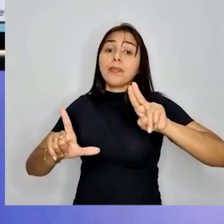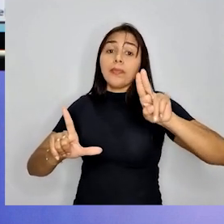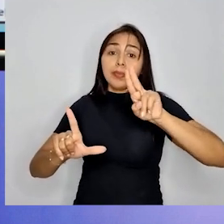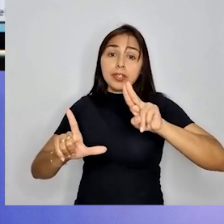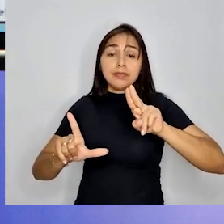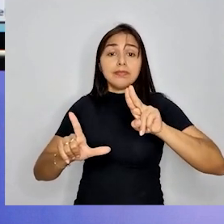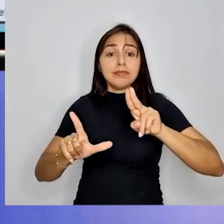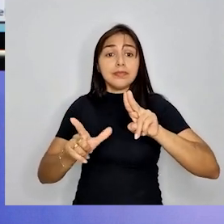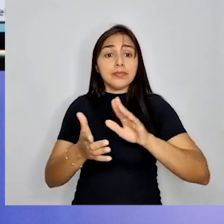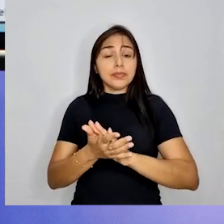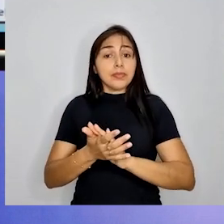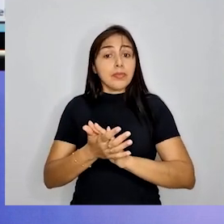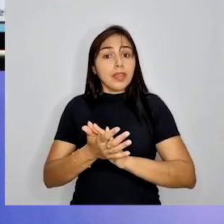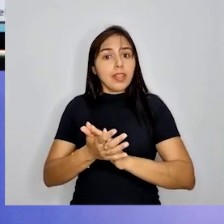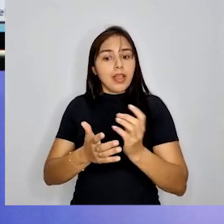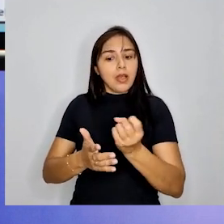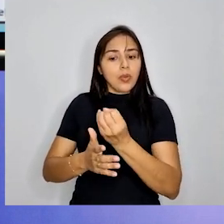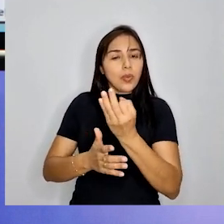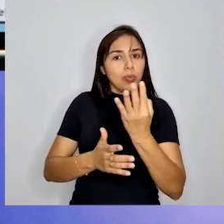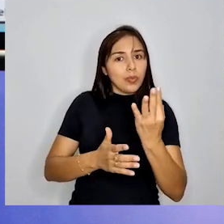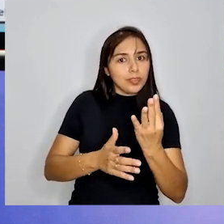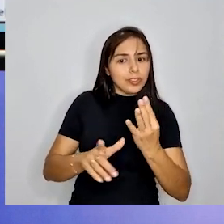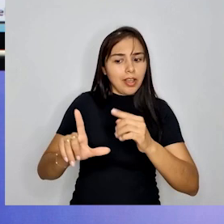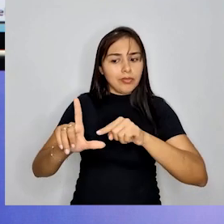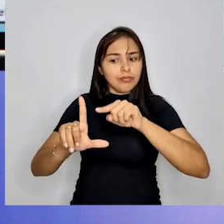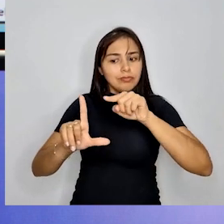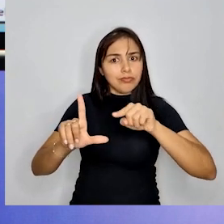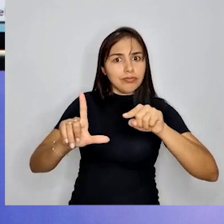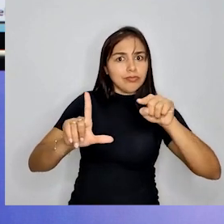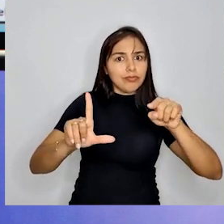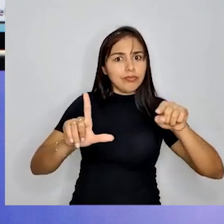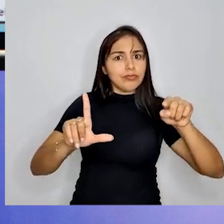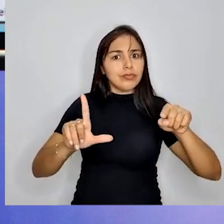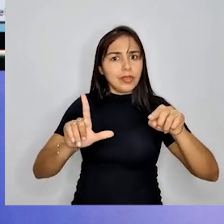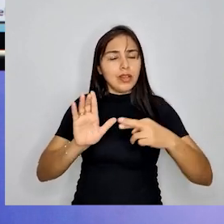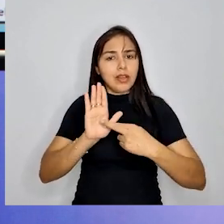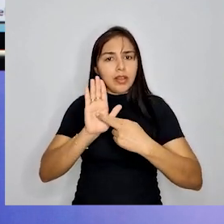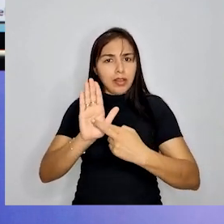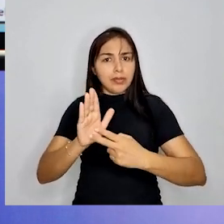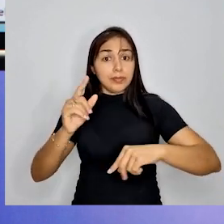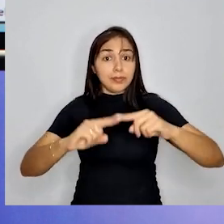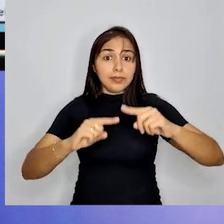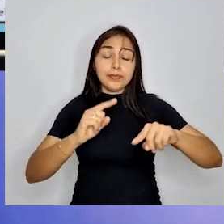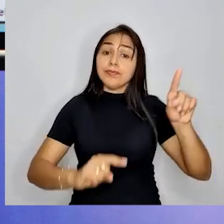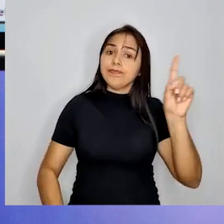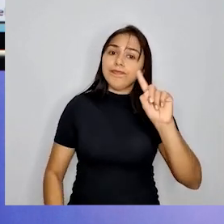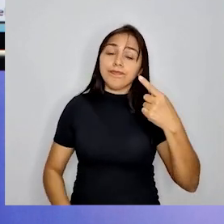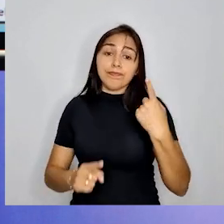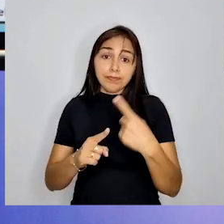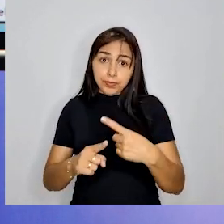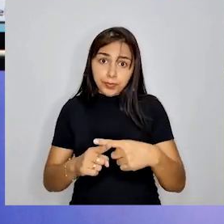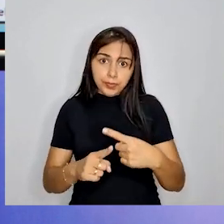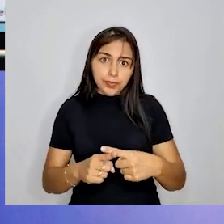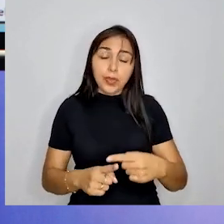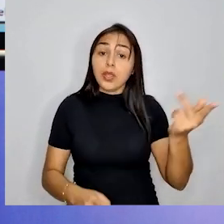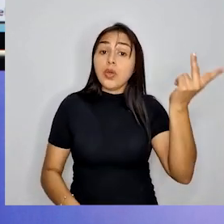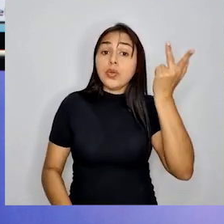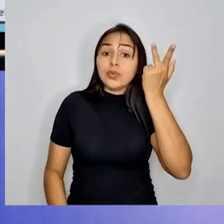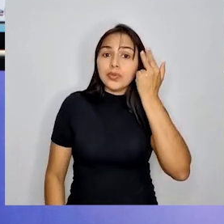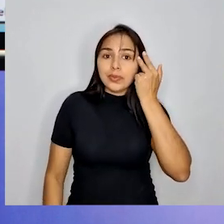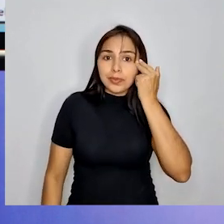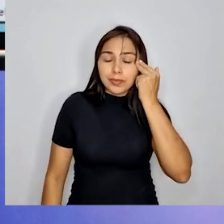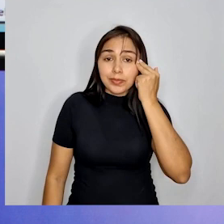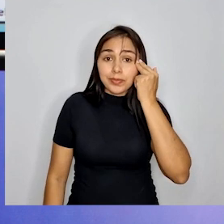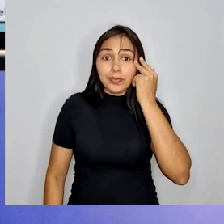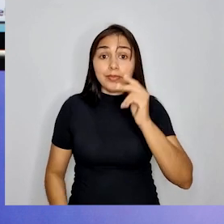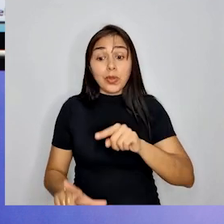atividade explique olha só a gente pode dizer que ele não é adequado porque normalmente o gráfico